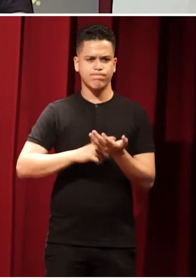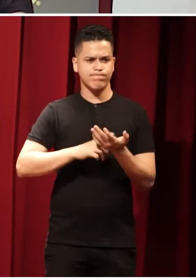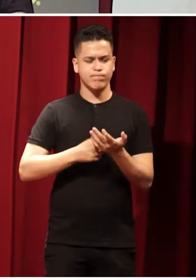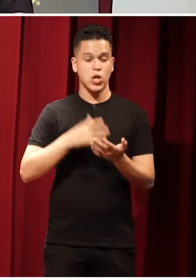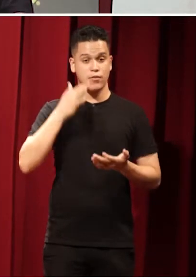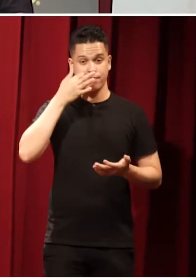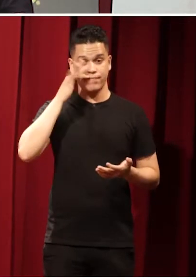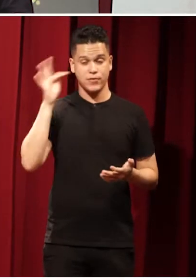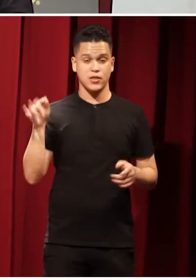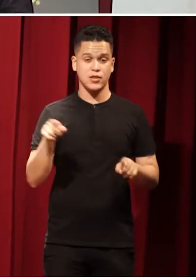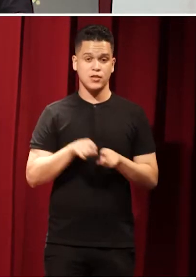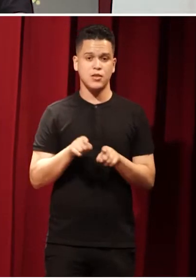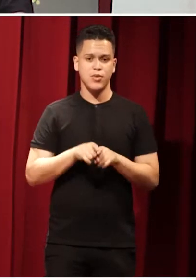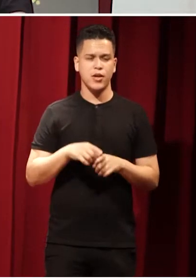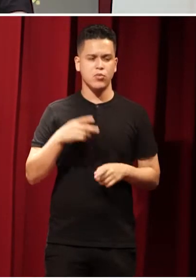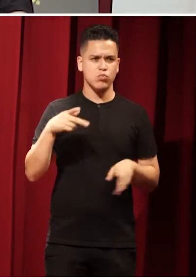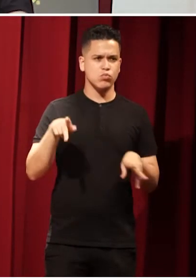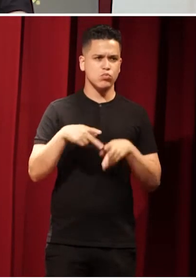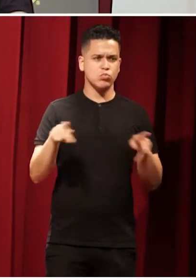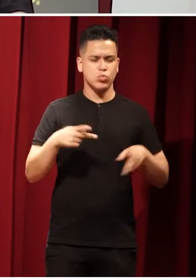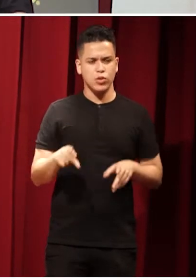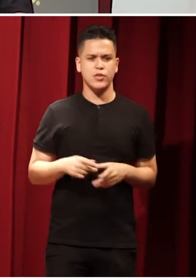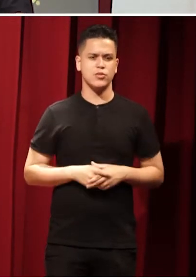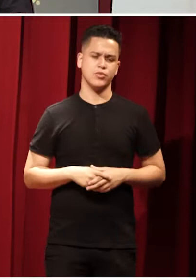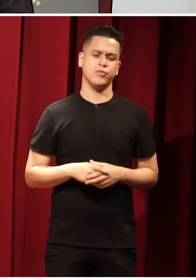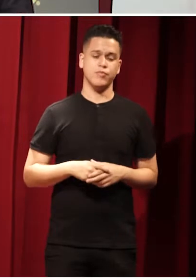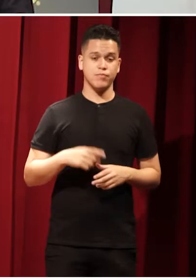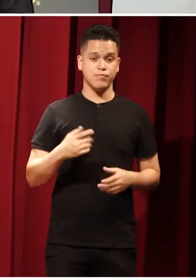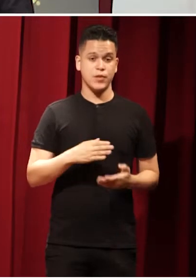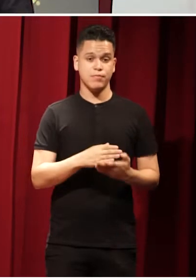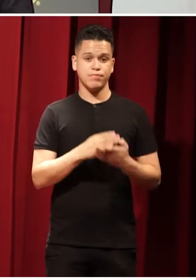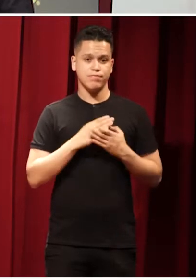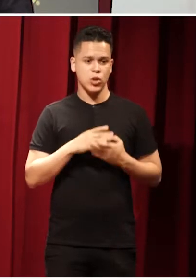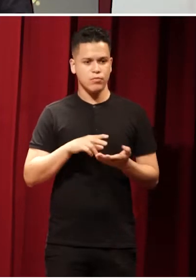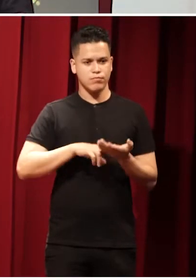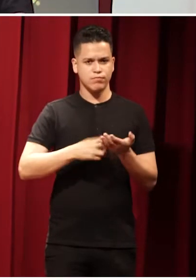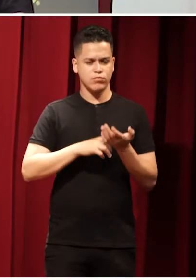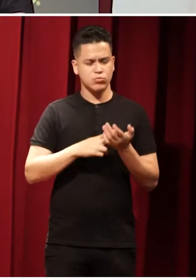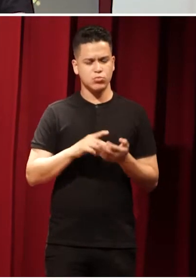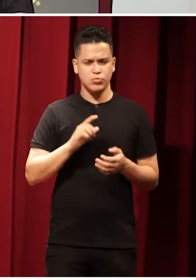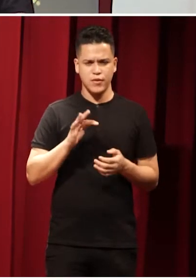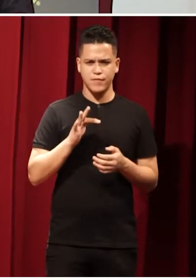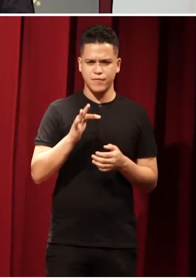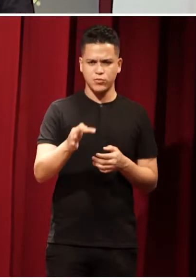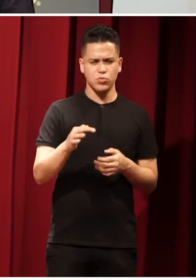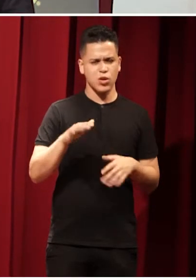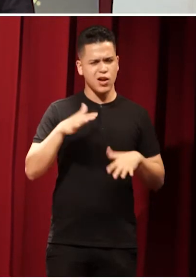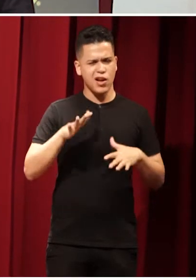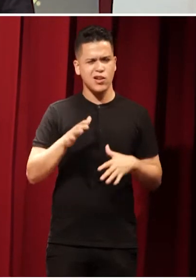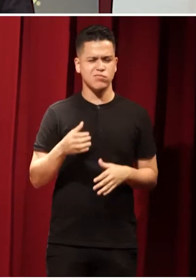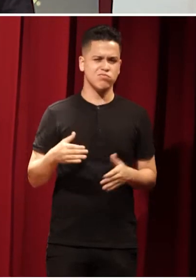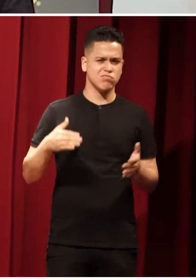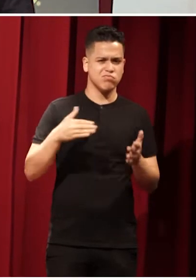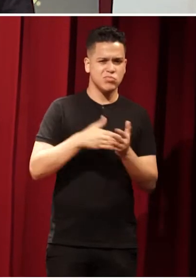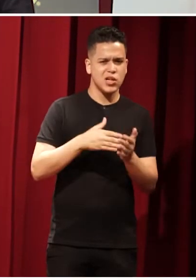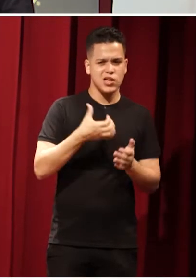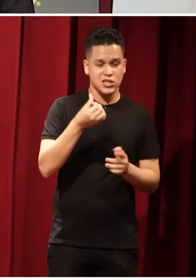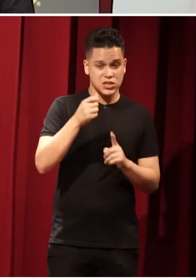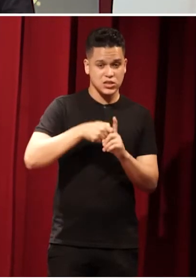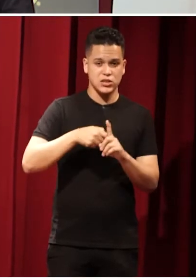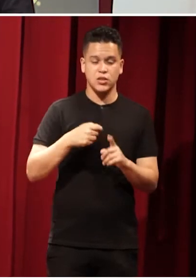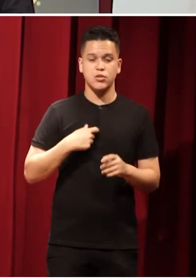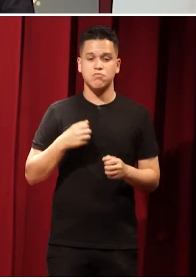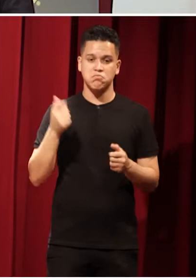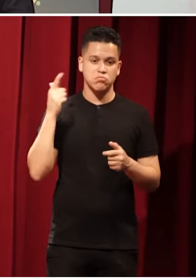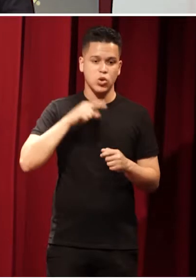por iniciativa de um professor da Fundação Nacional de Ciências Políticas e deve ser publicado ainda esse semestre em francês. Então